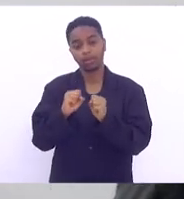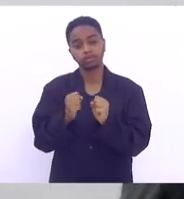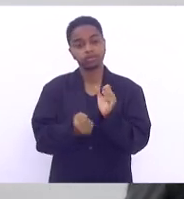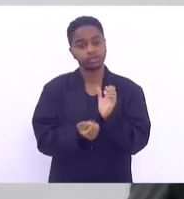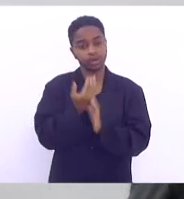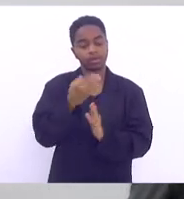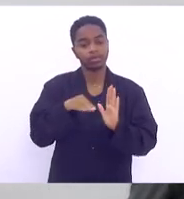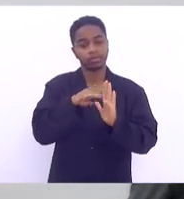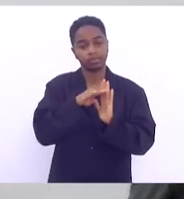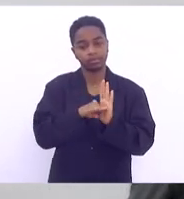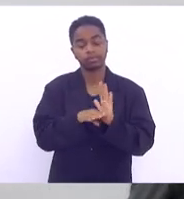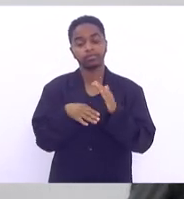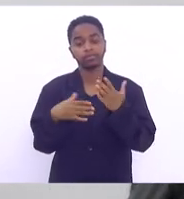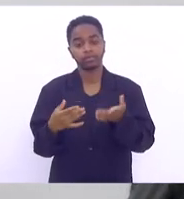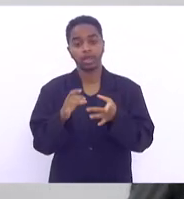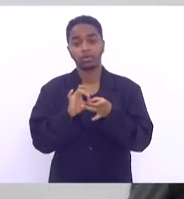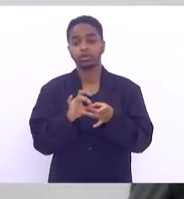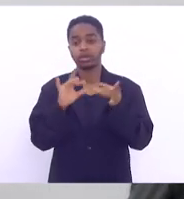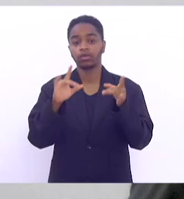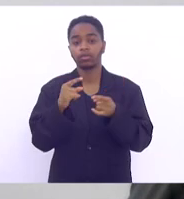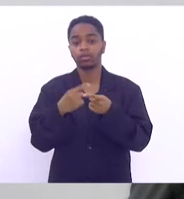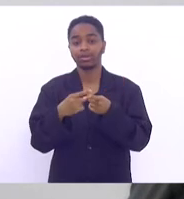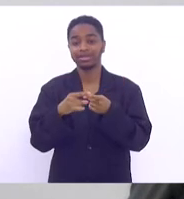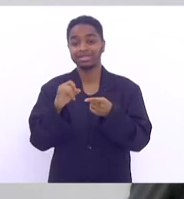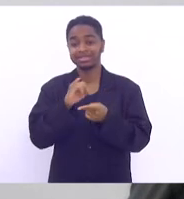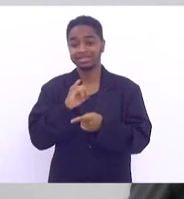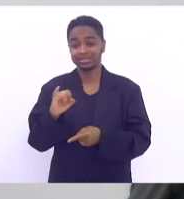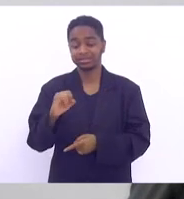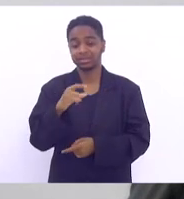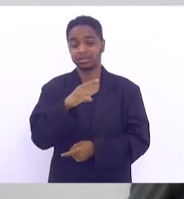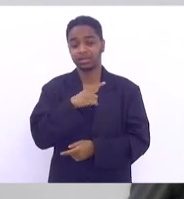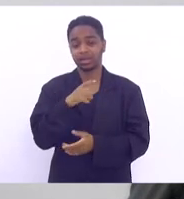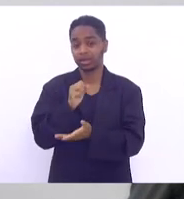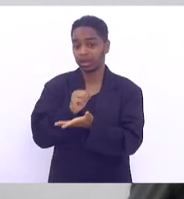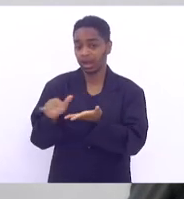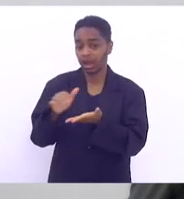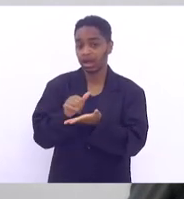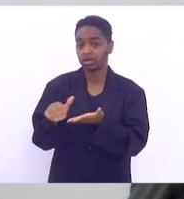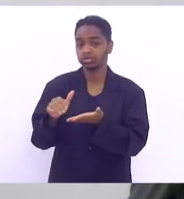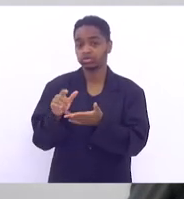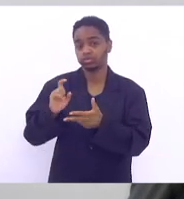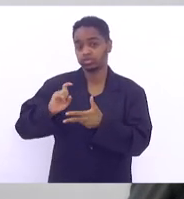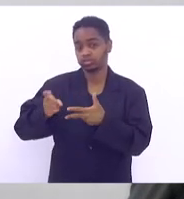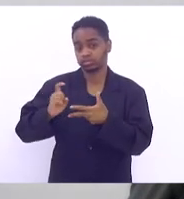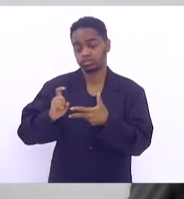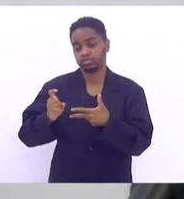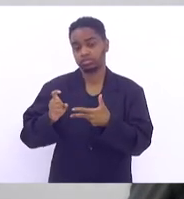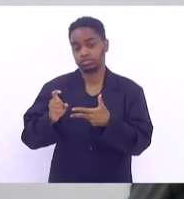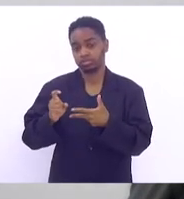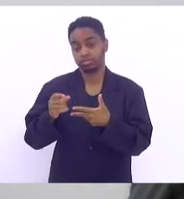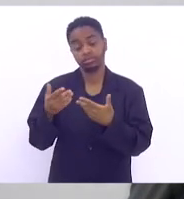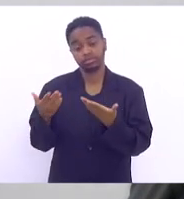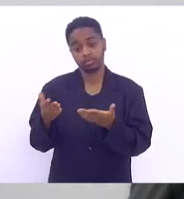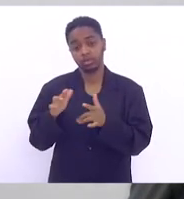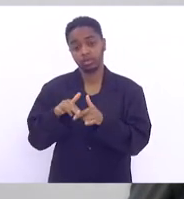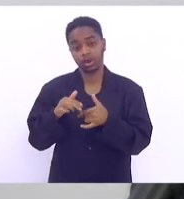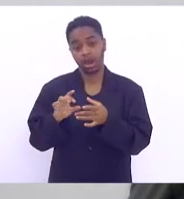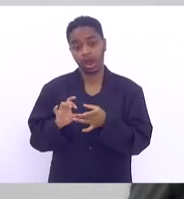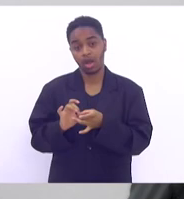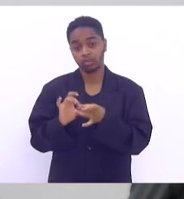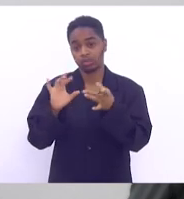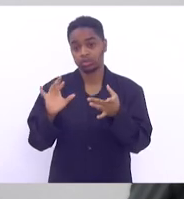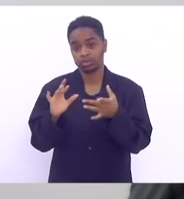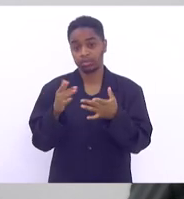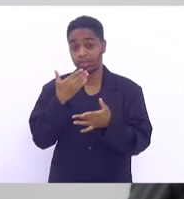distintas. O autorizativo é exatamente para esses casos que gera despesa para o executivo. Por isso, autorizativo. É a